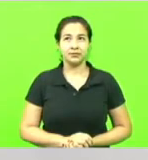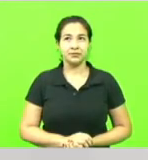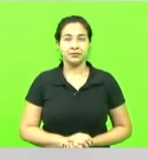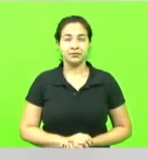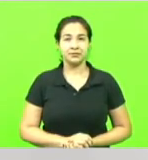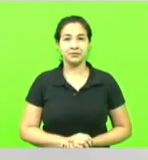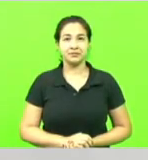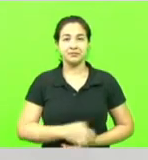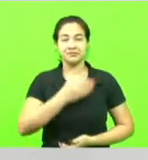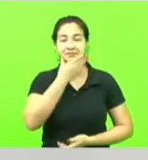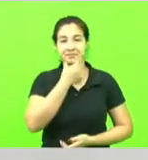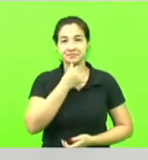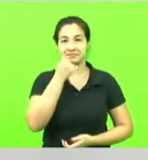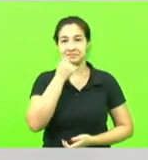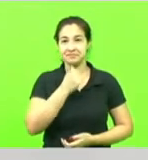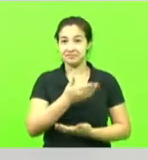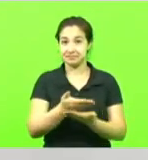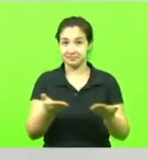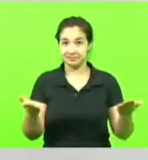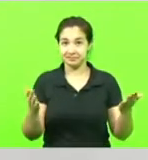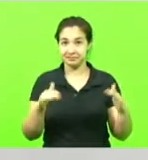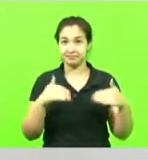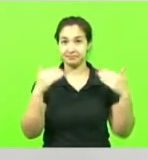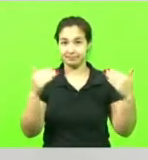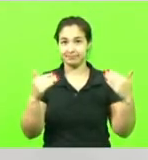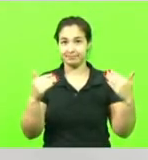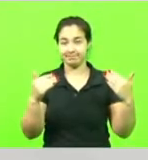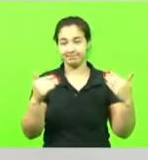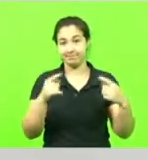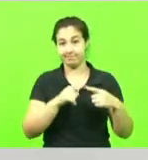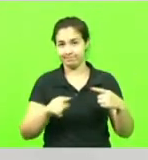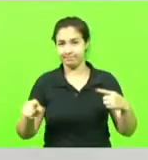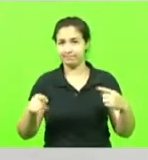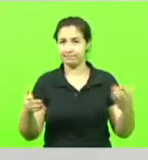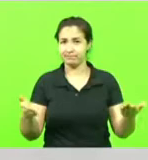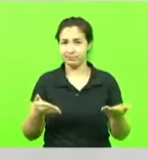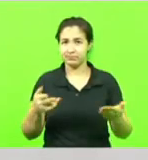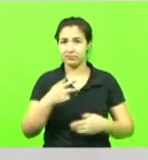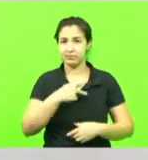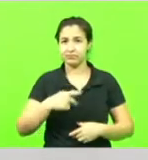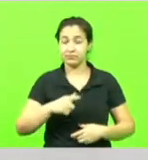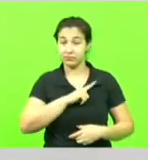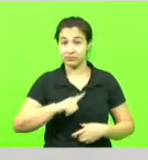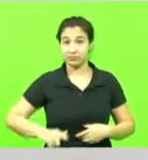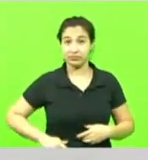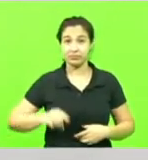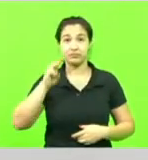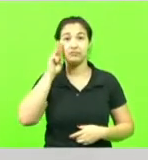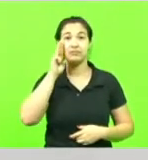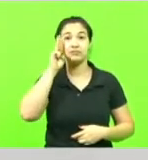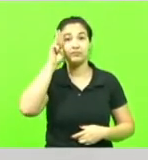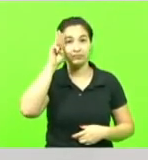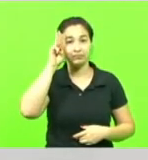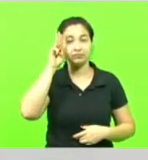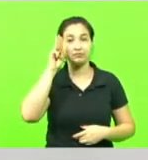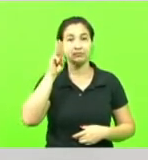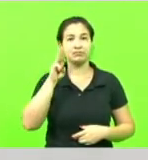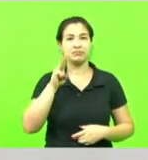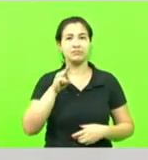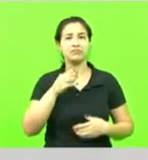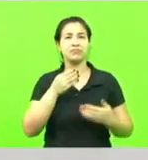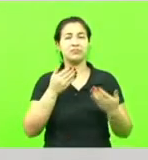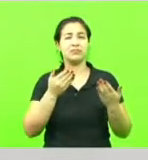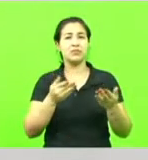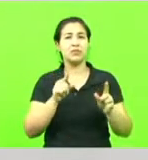Senhoras e senhores, esta semana, o governador Moisés deu um golpe